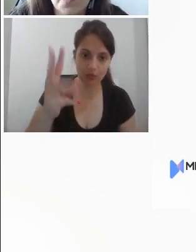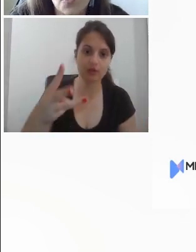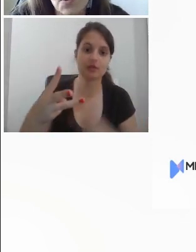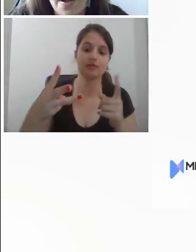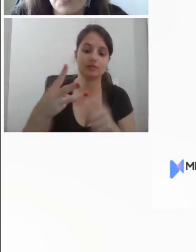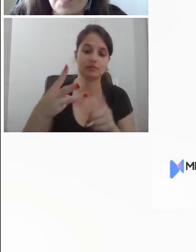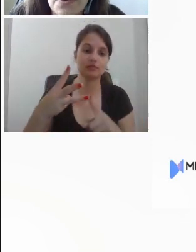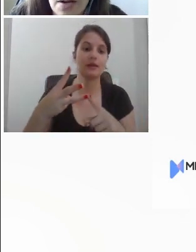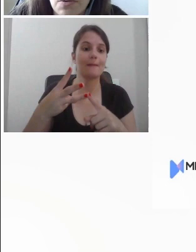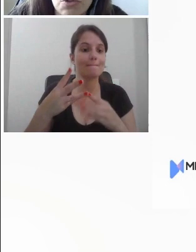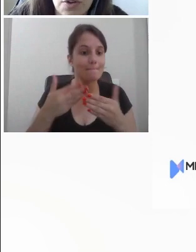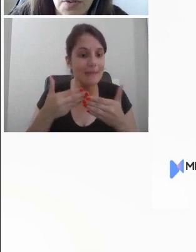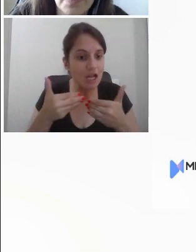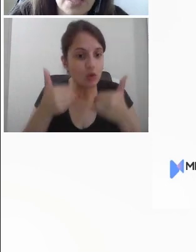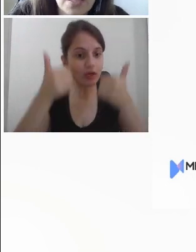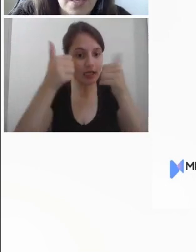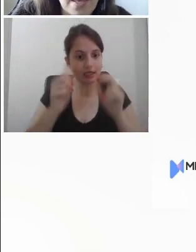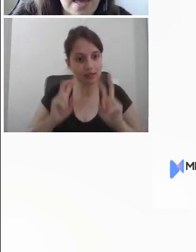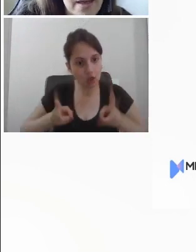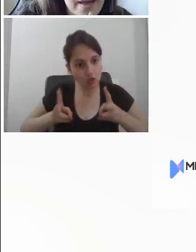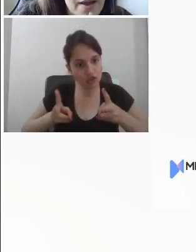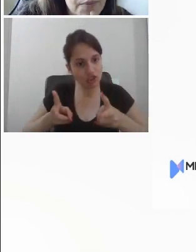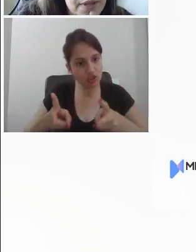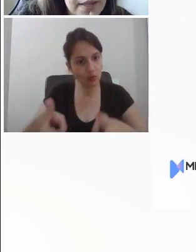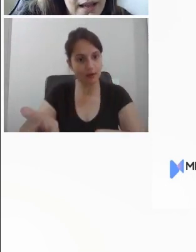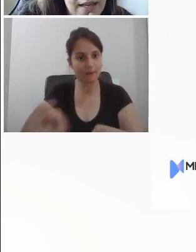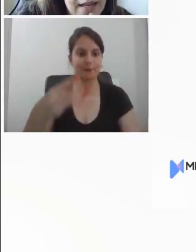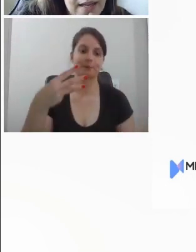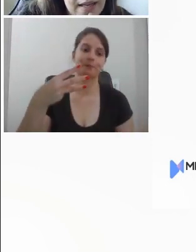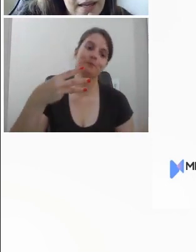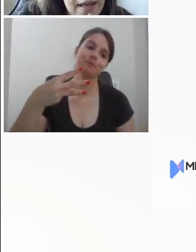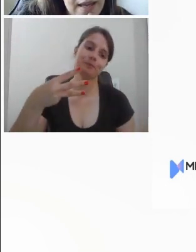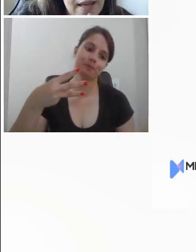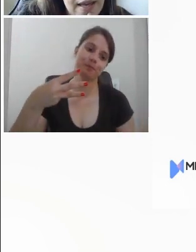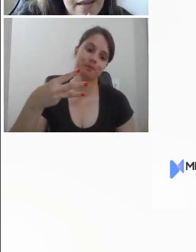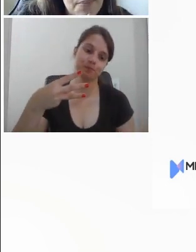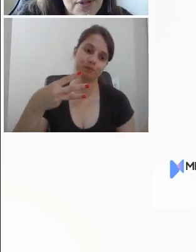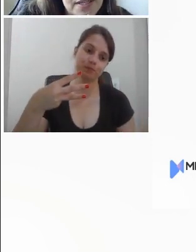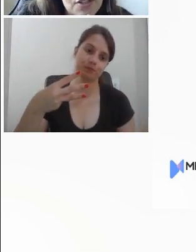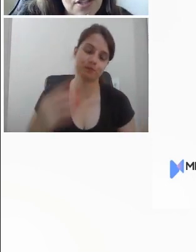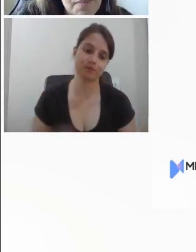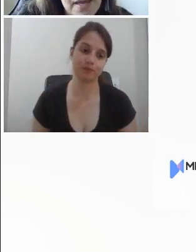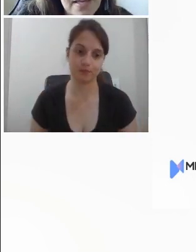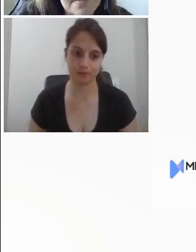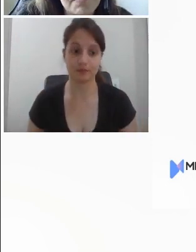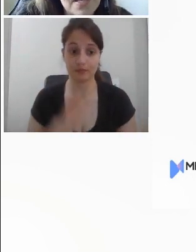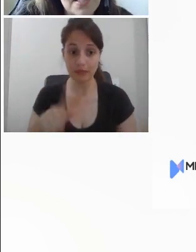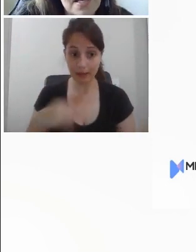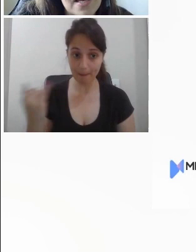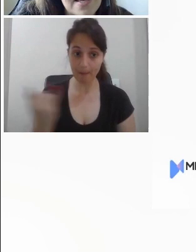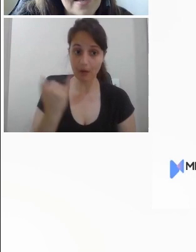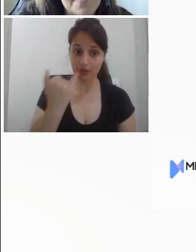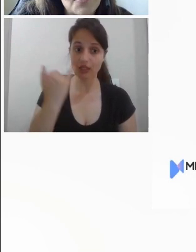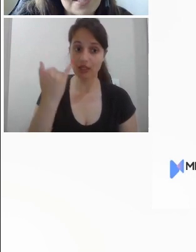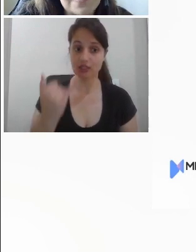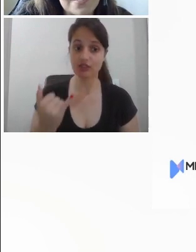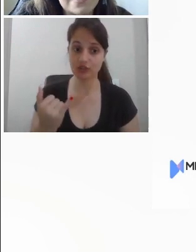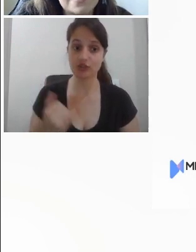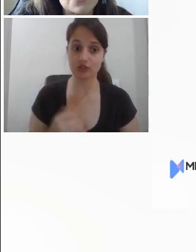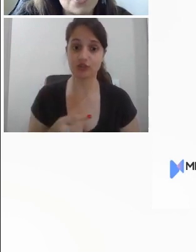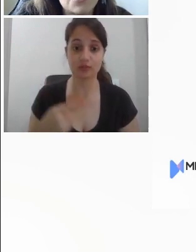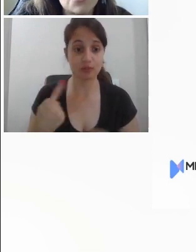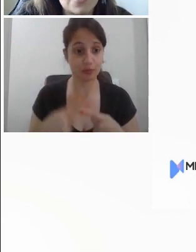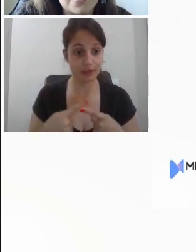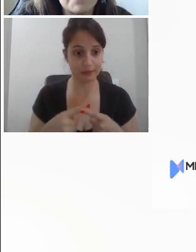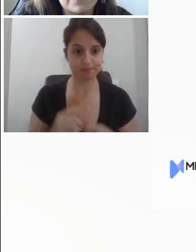ciclos procurar por melhoria contínua eh é um detalhe eh importante também eh muitas